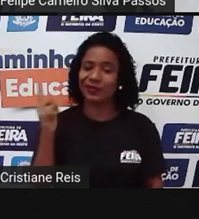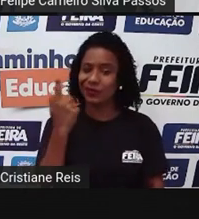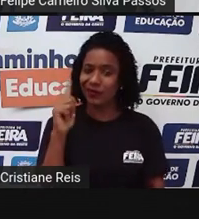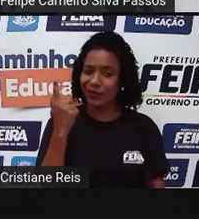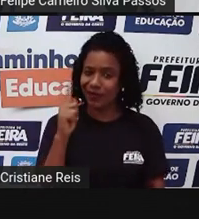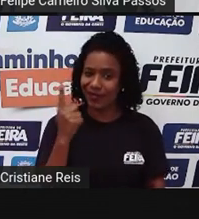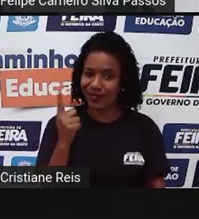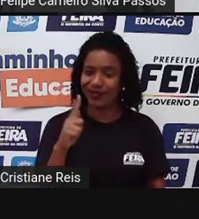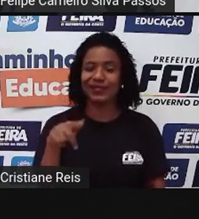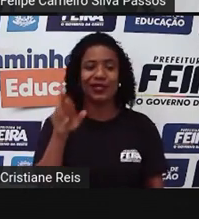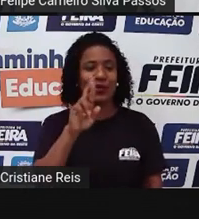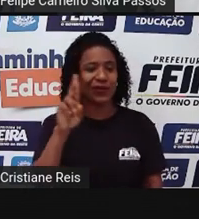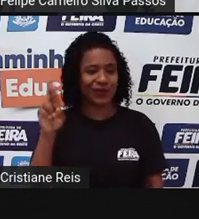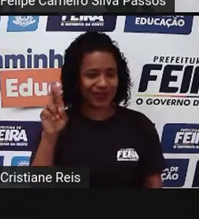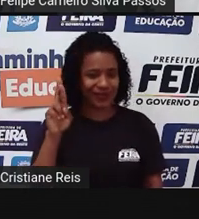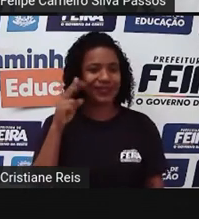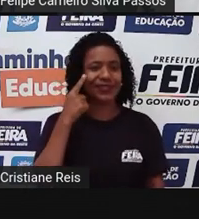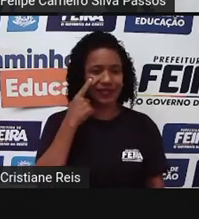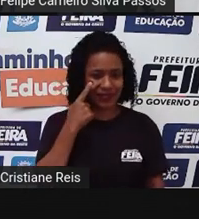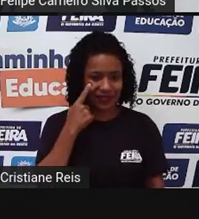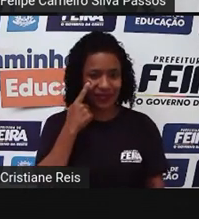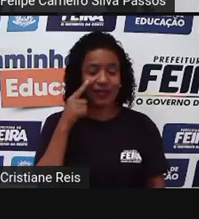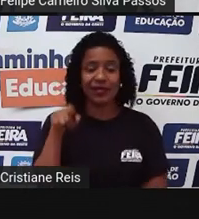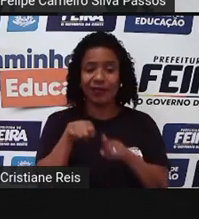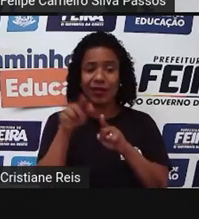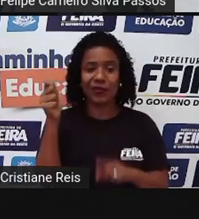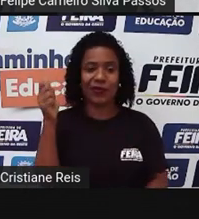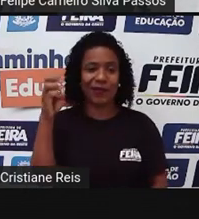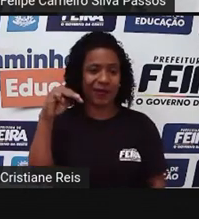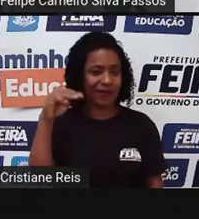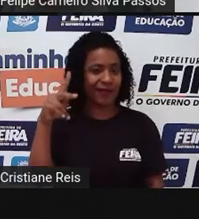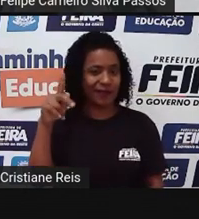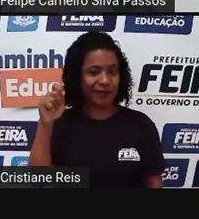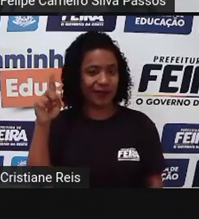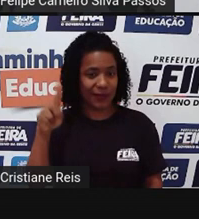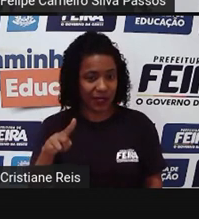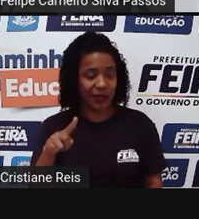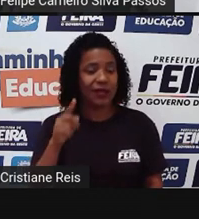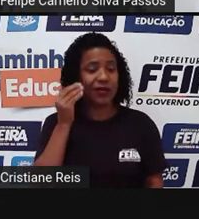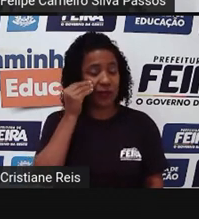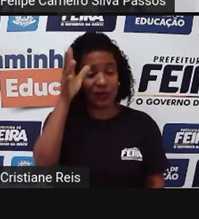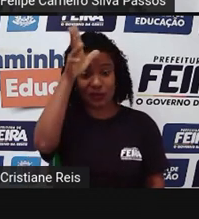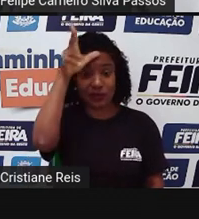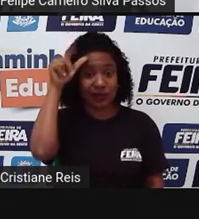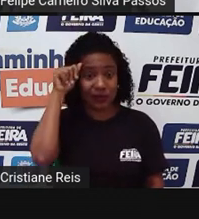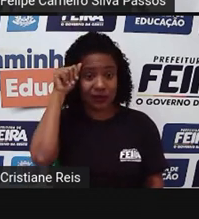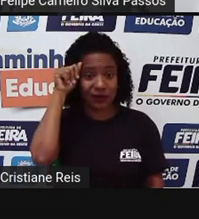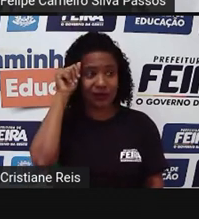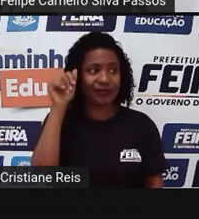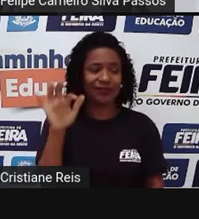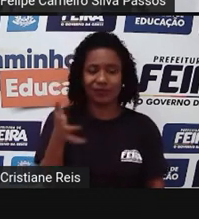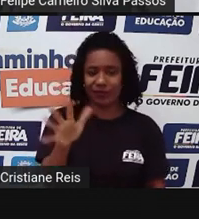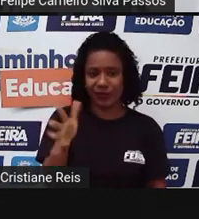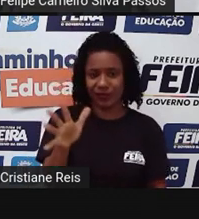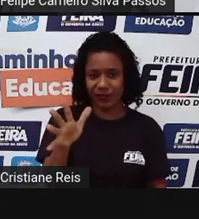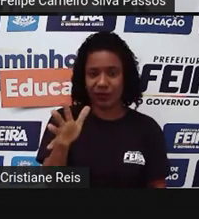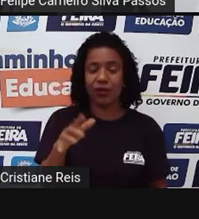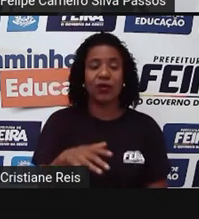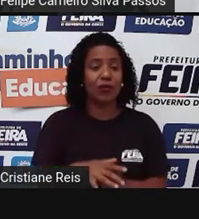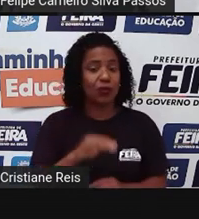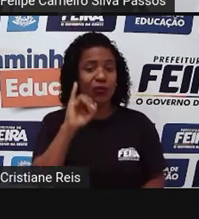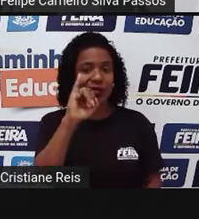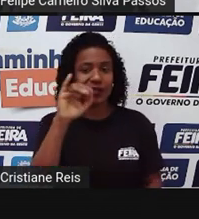Rondônia, Amazonas, Roraima e Amapá. Então, eles estão no meio do caminho. E os que têm o menor IDH,